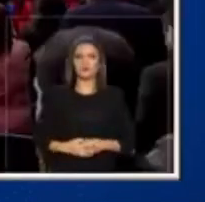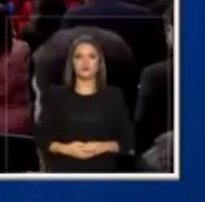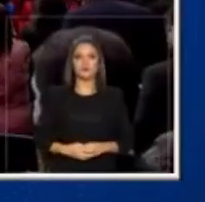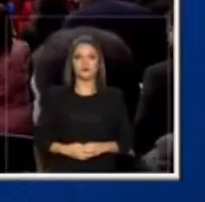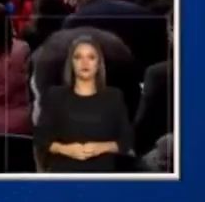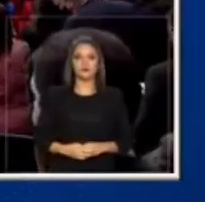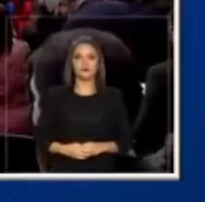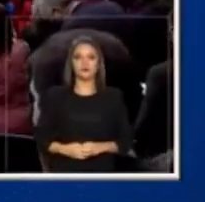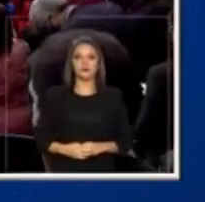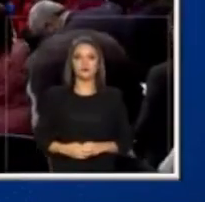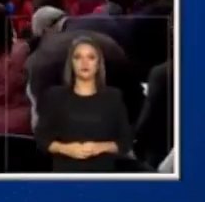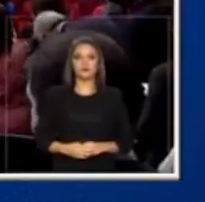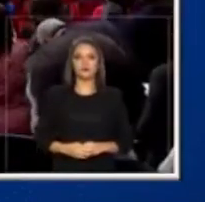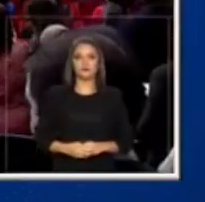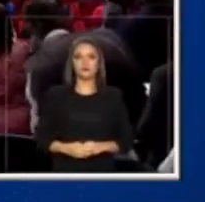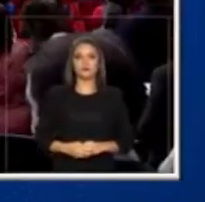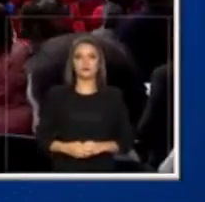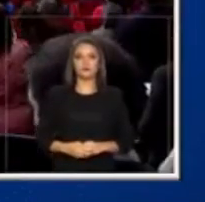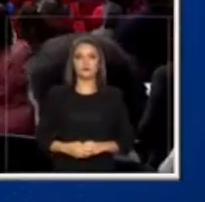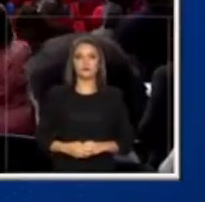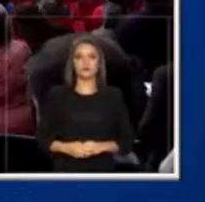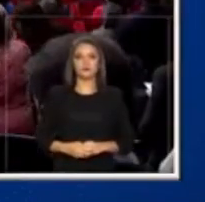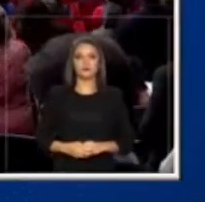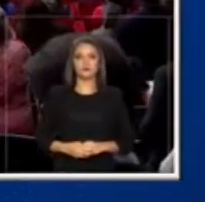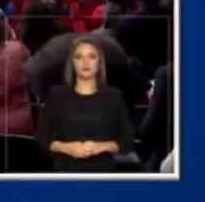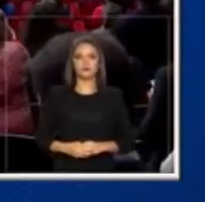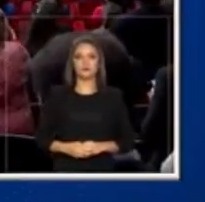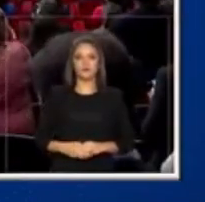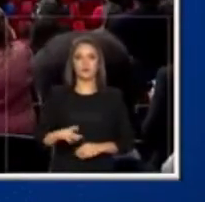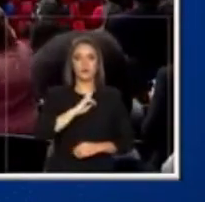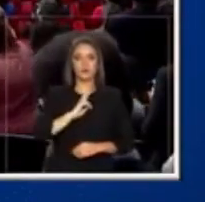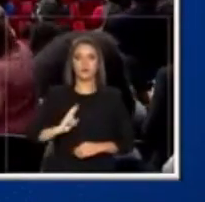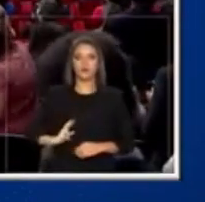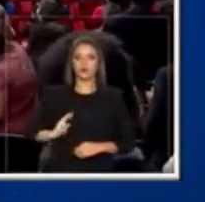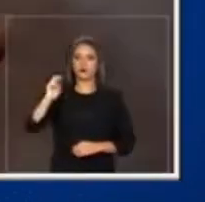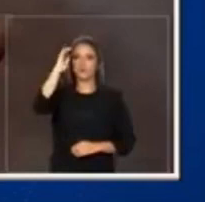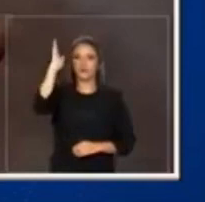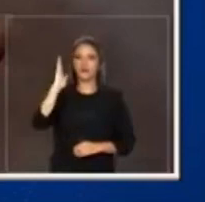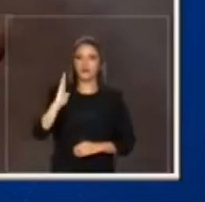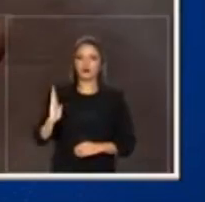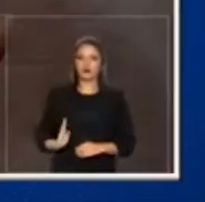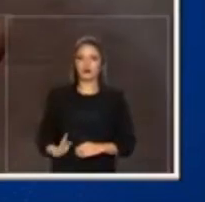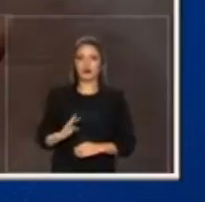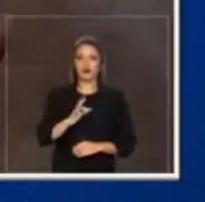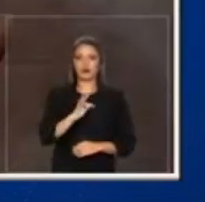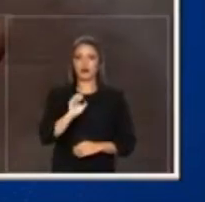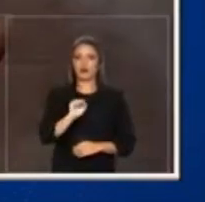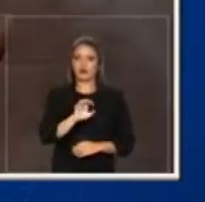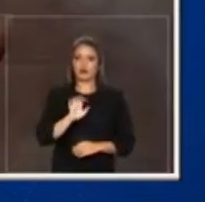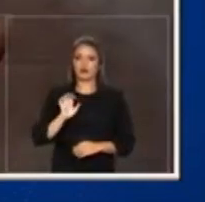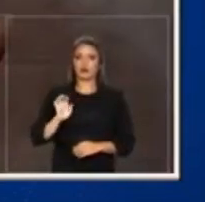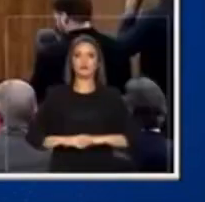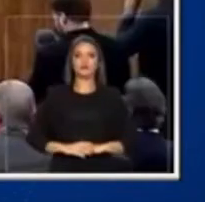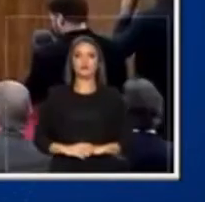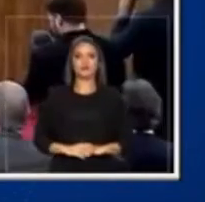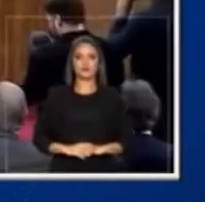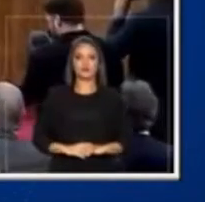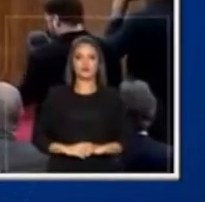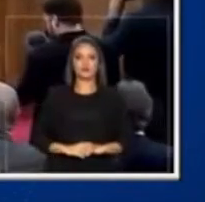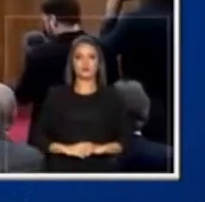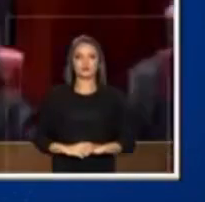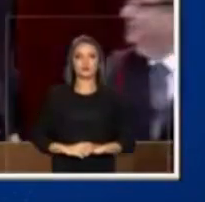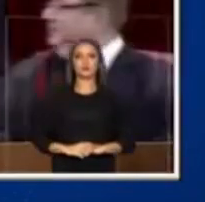o dia de hoje. Para milhões de pessoas no Brasil, essa diplomação foi